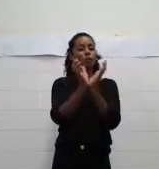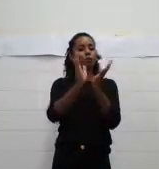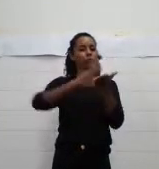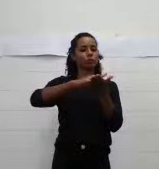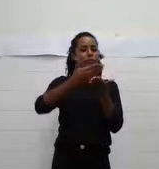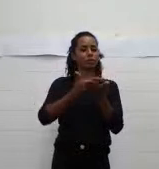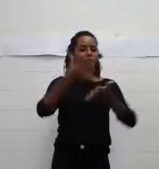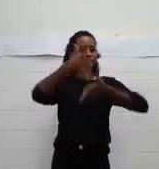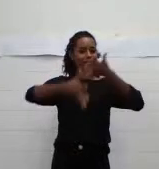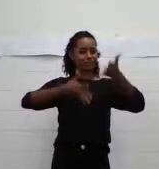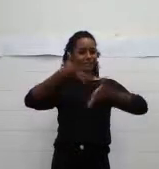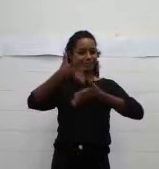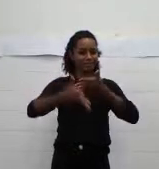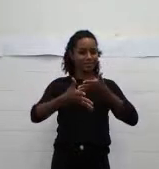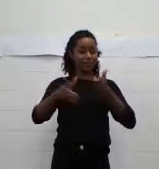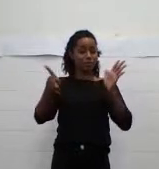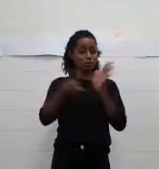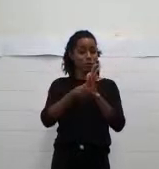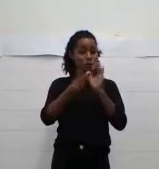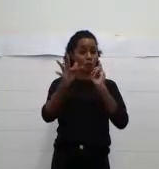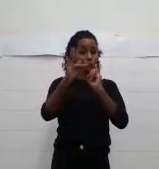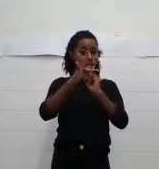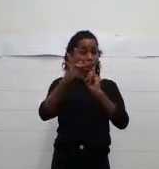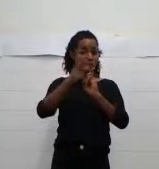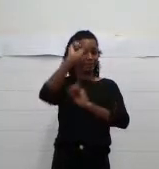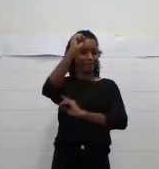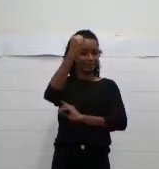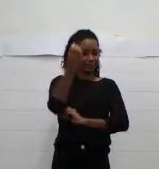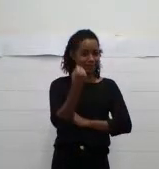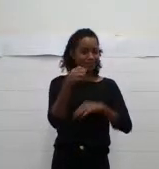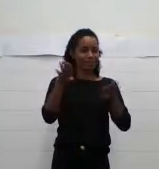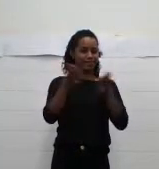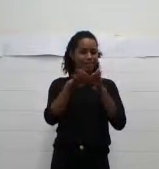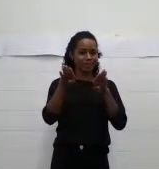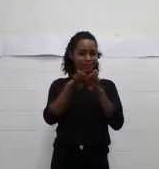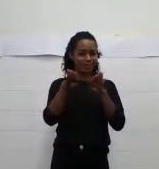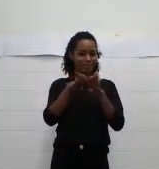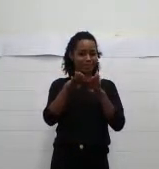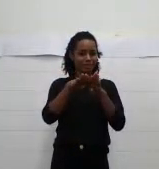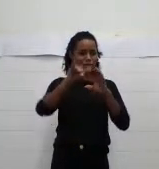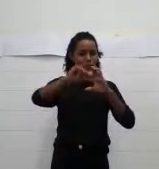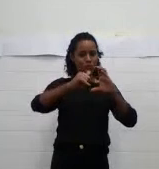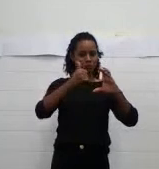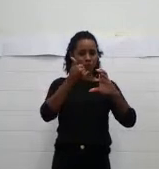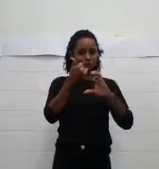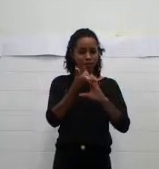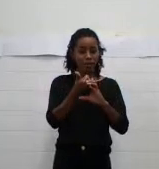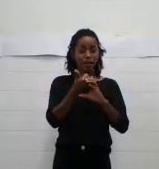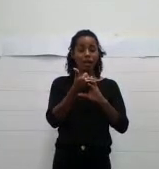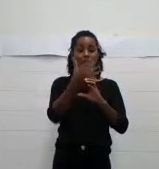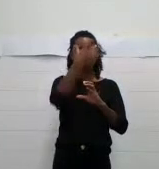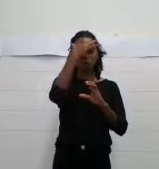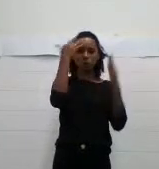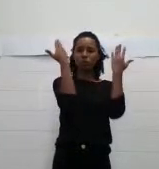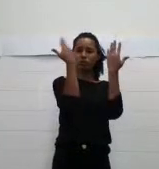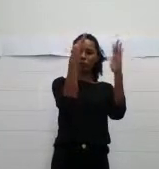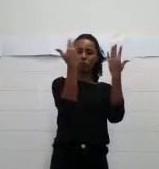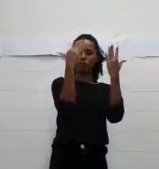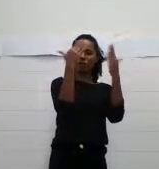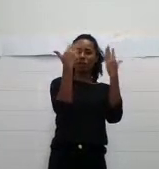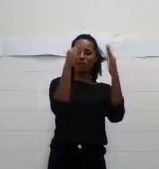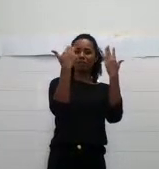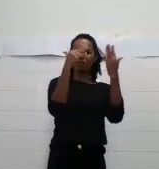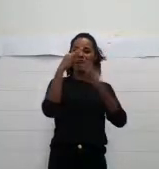Libras, aqui do Instituto Federal de Sergipe, inclusive também no chat do YouTube, as pessoas estão parabenizando